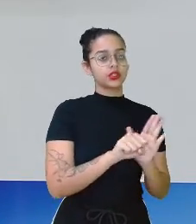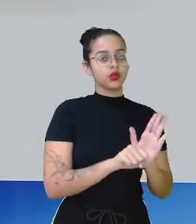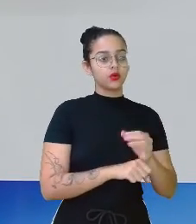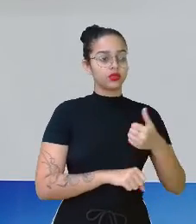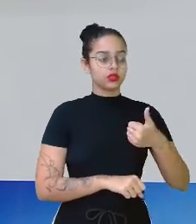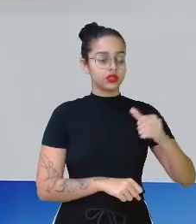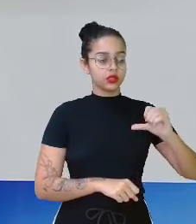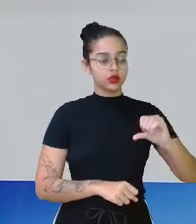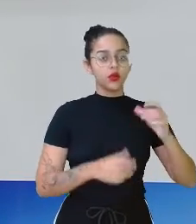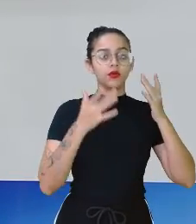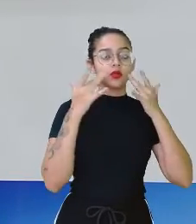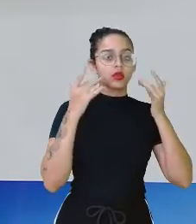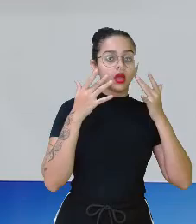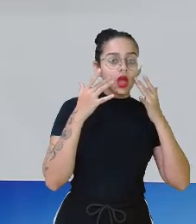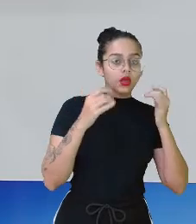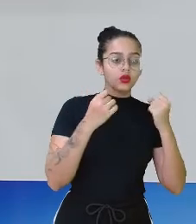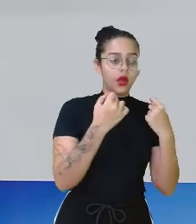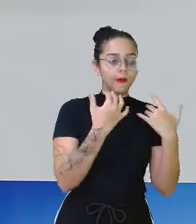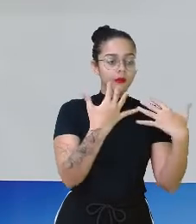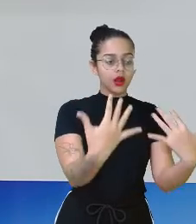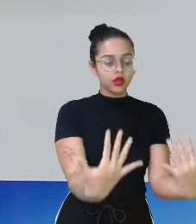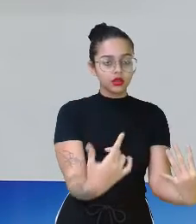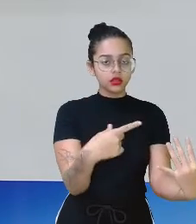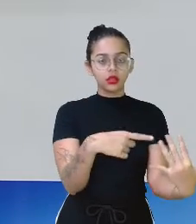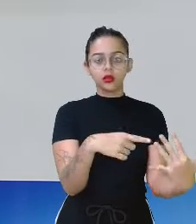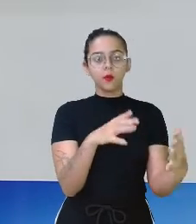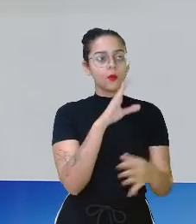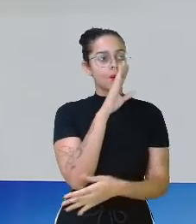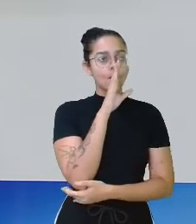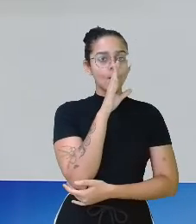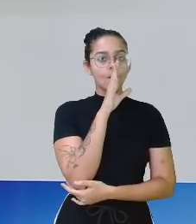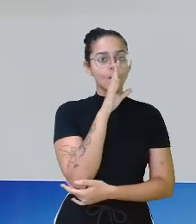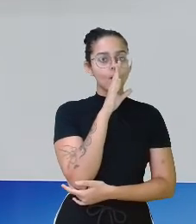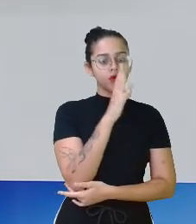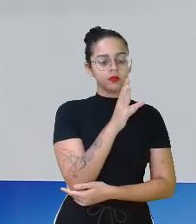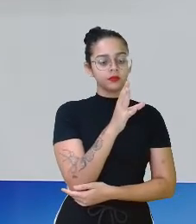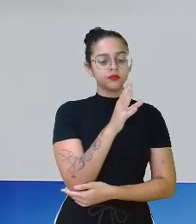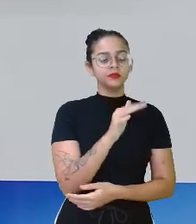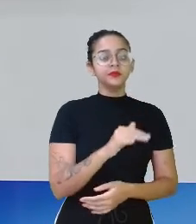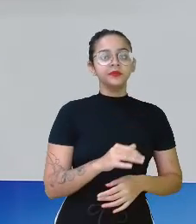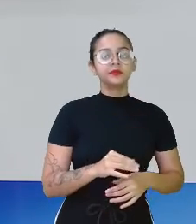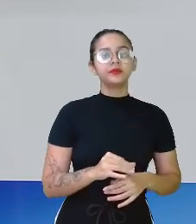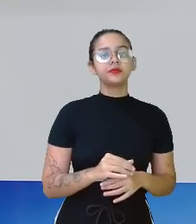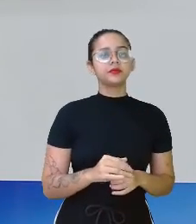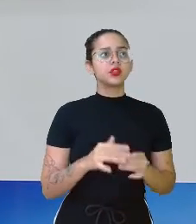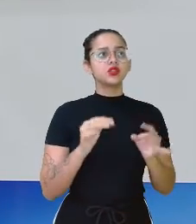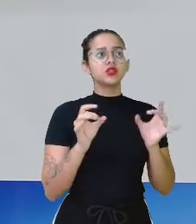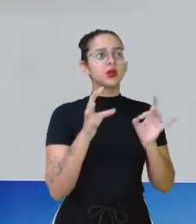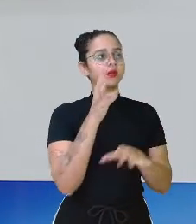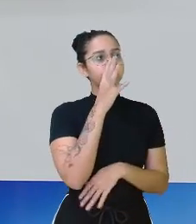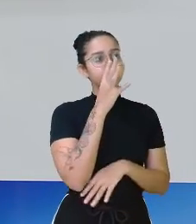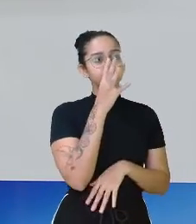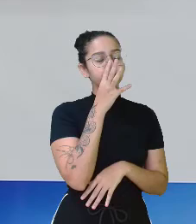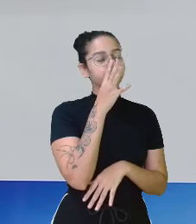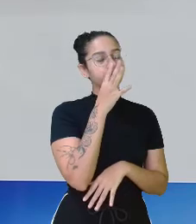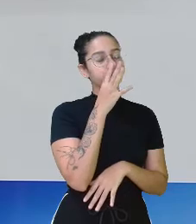de um teatro onde a plateia era completamente alheia, não é? À cena, ela apenas